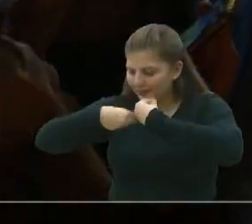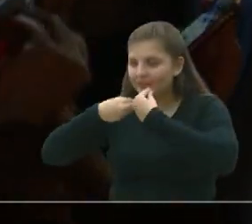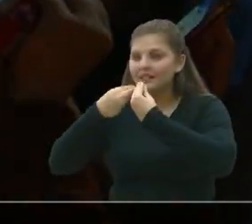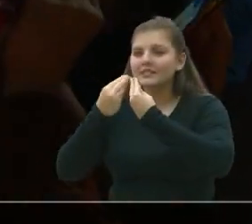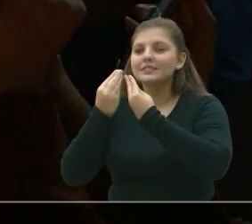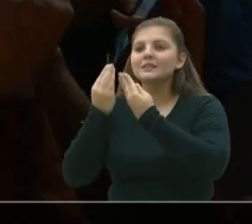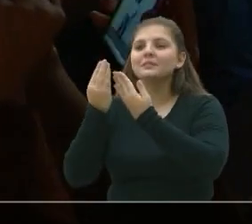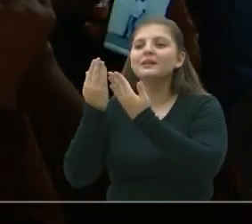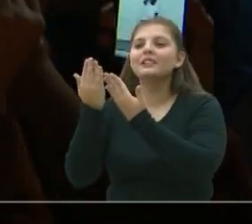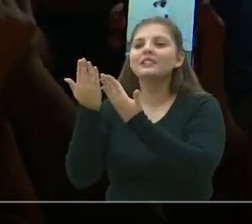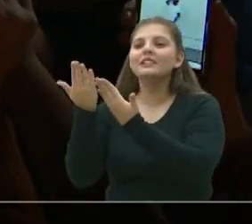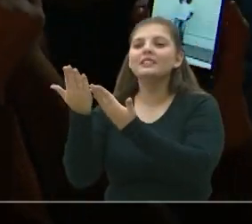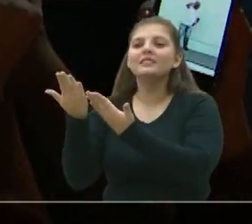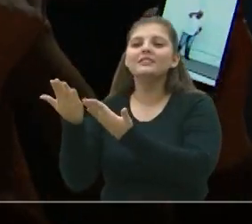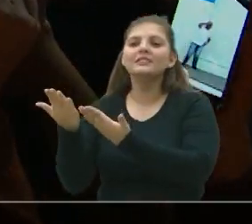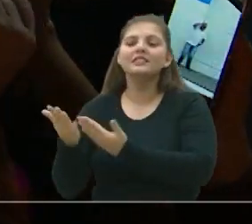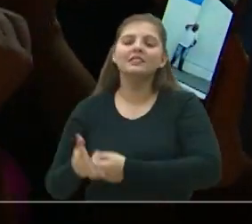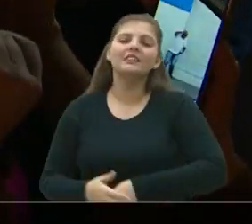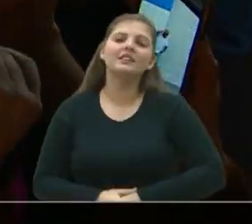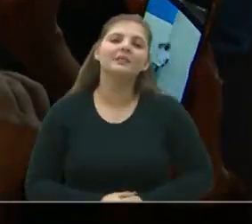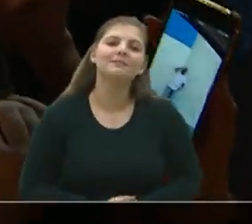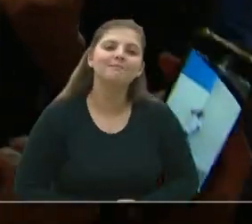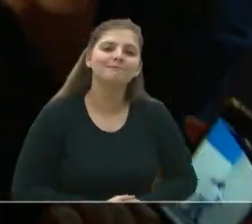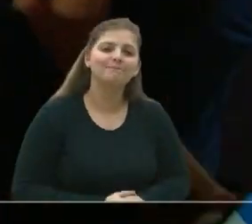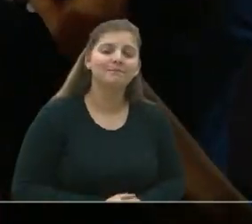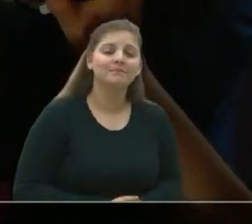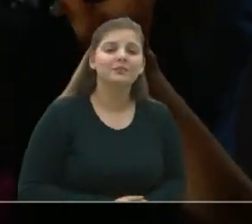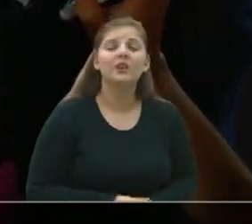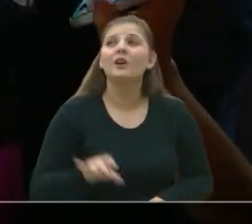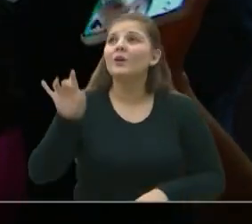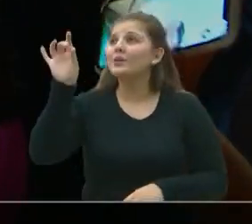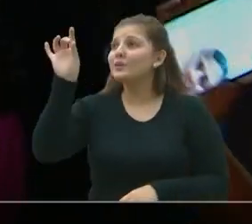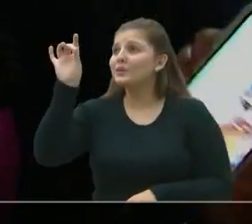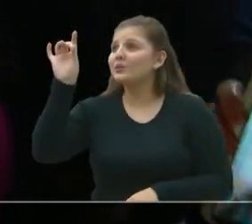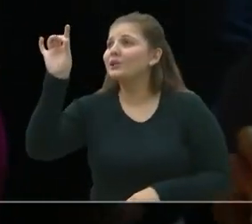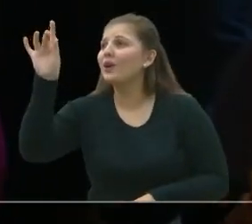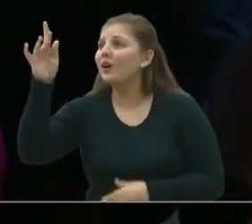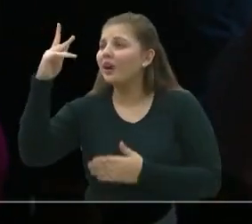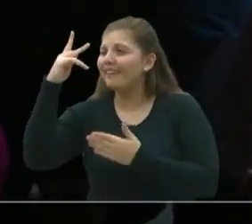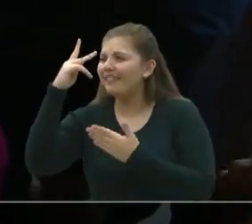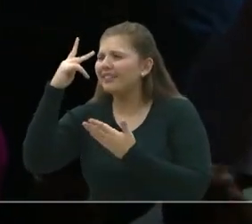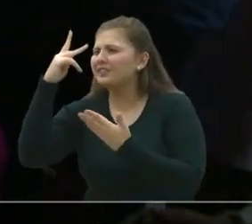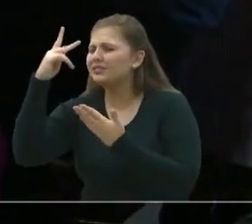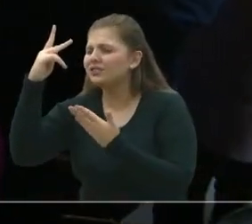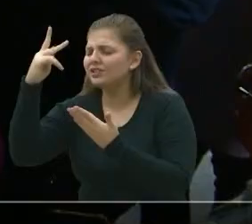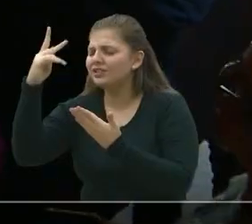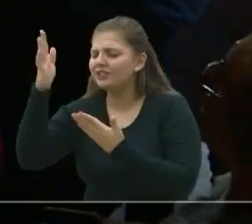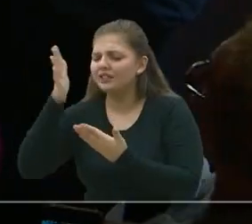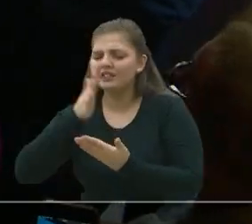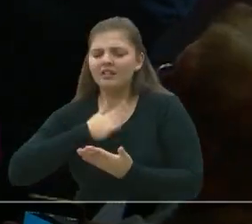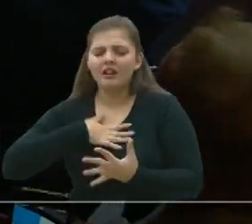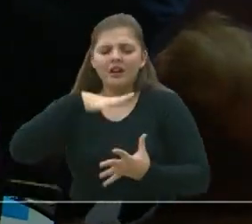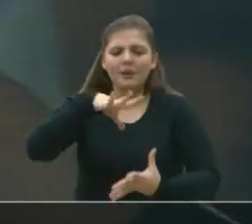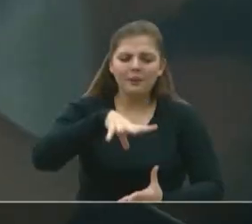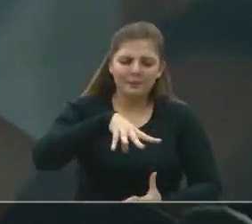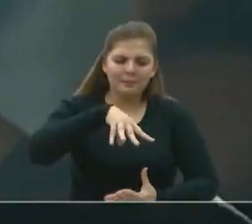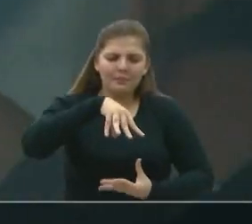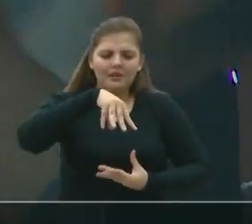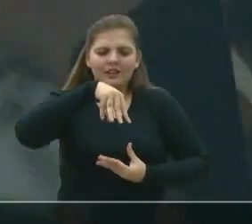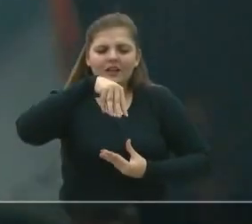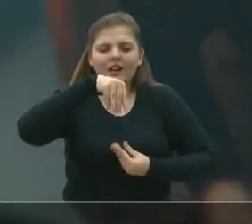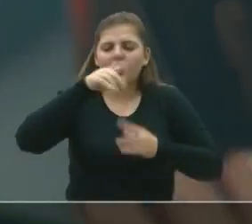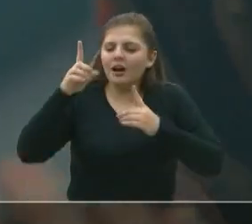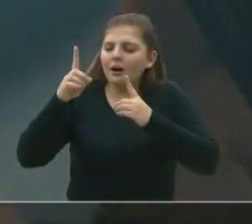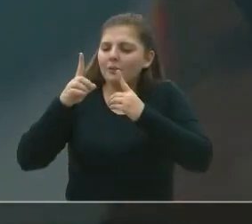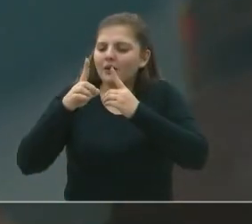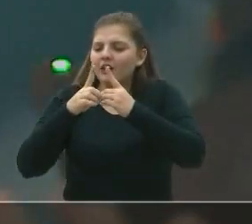colocarei minha esperança. Só em ti. Só em ti